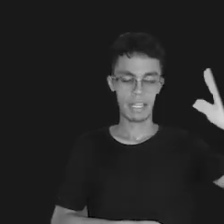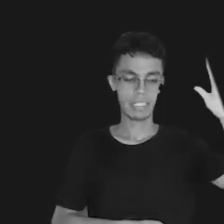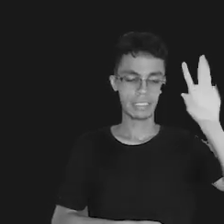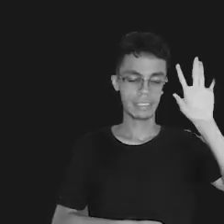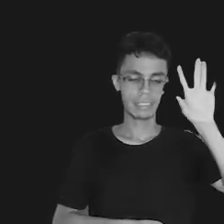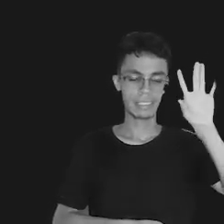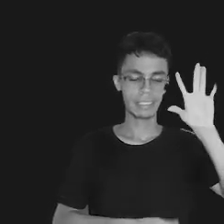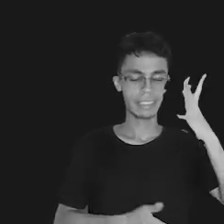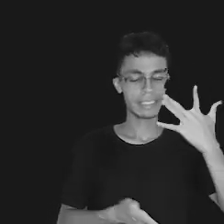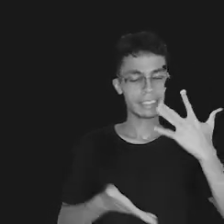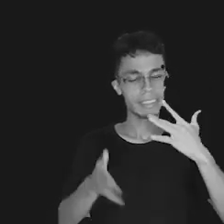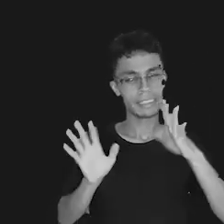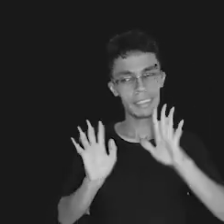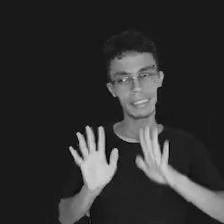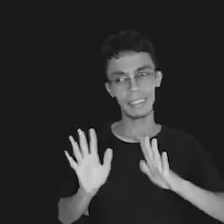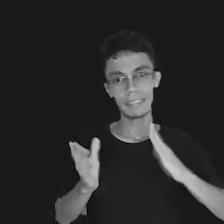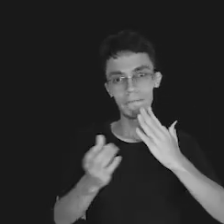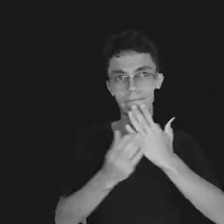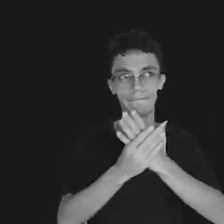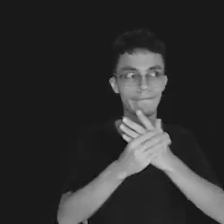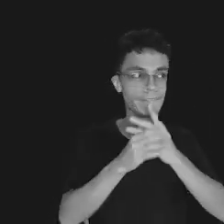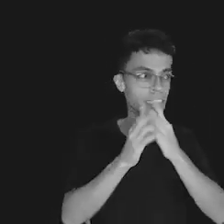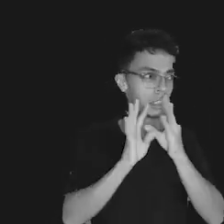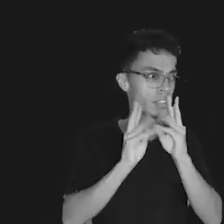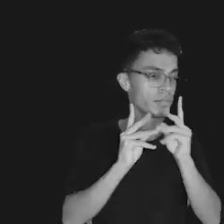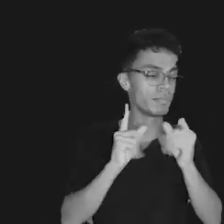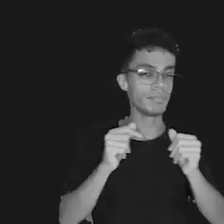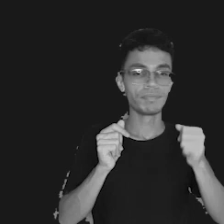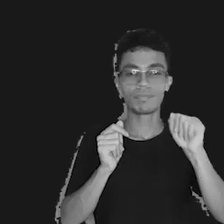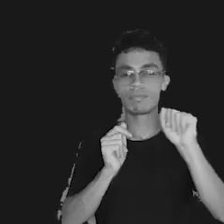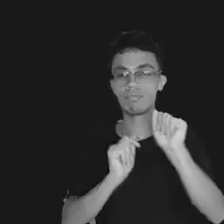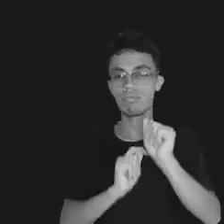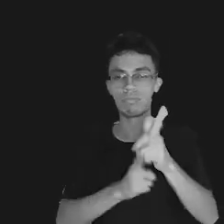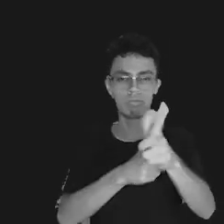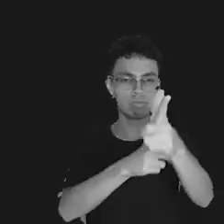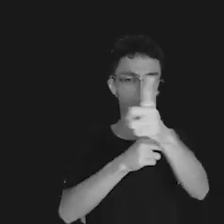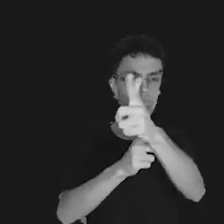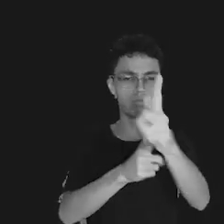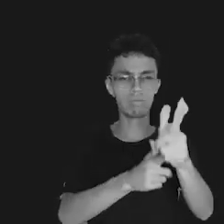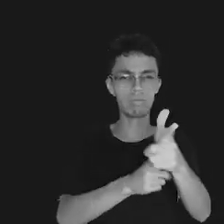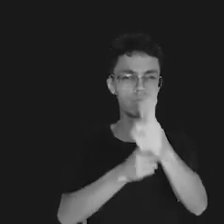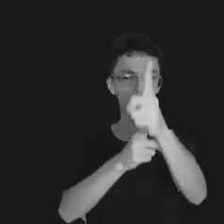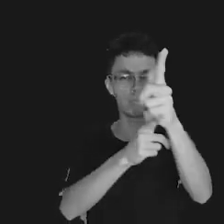apenas seria delicada? Ruídos surdos de metralhadora.